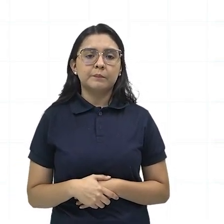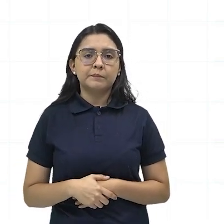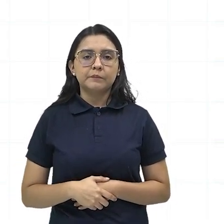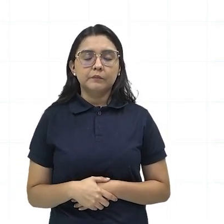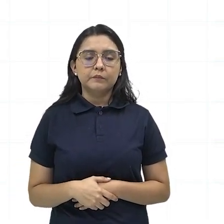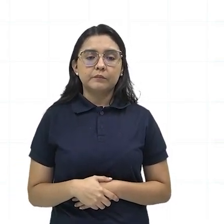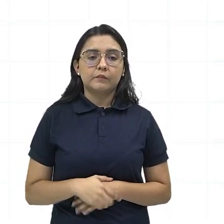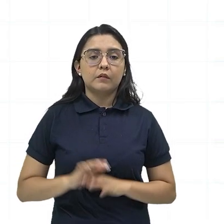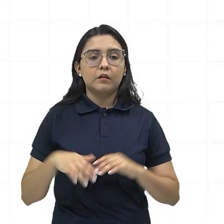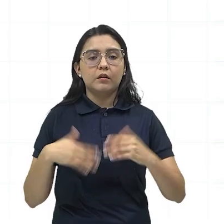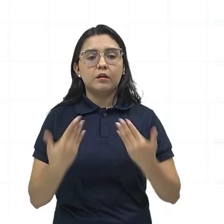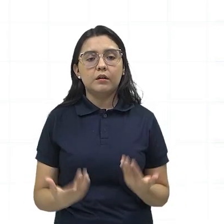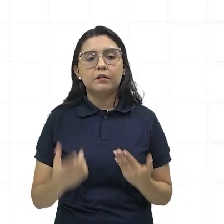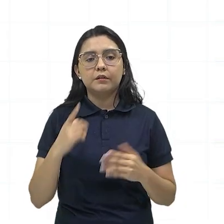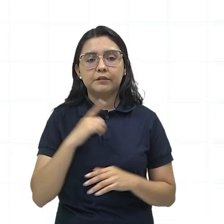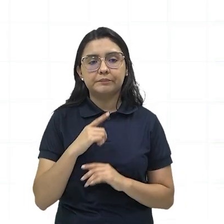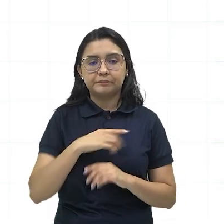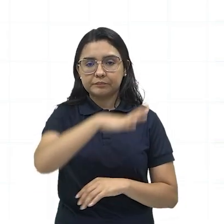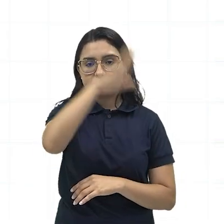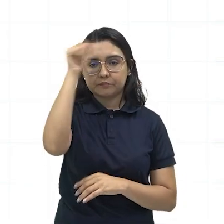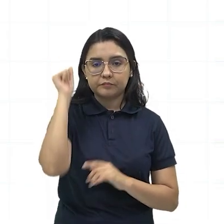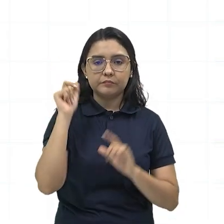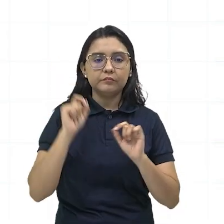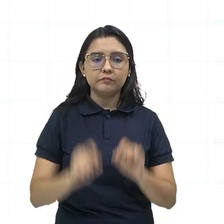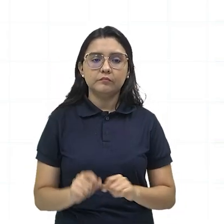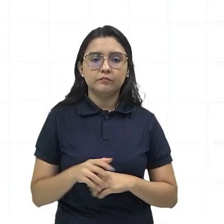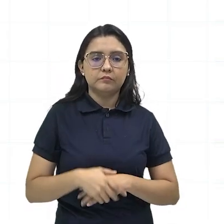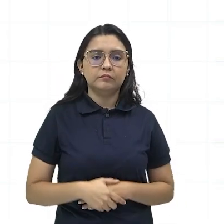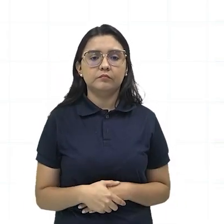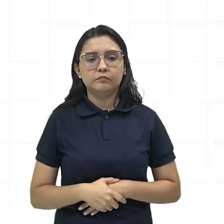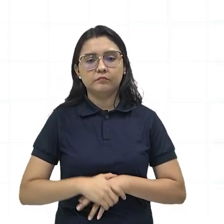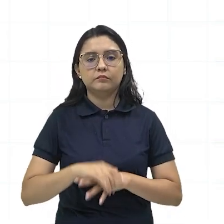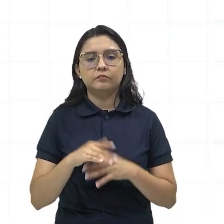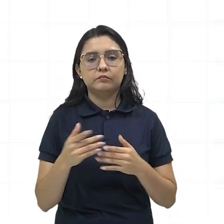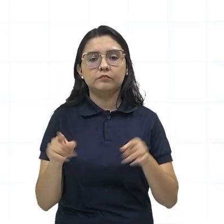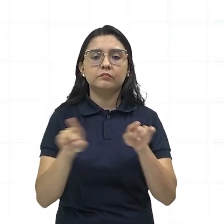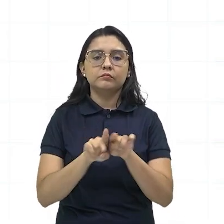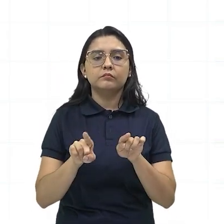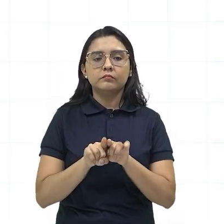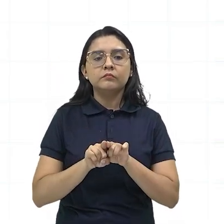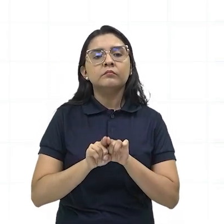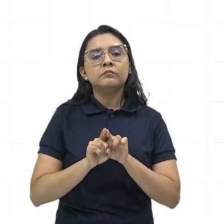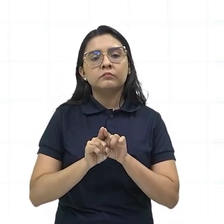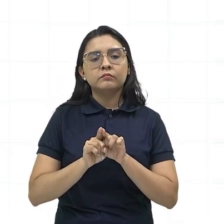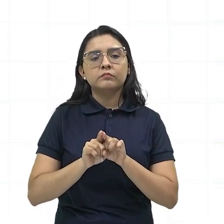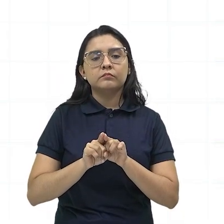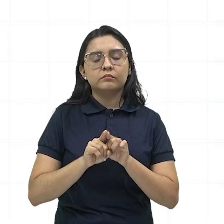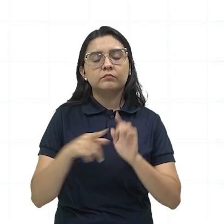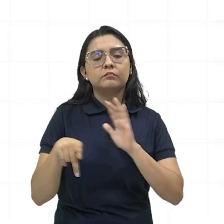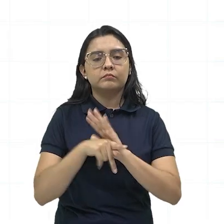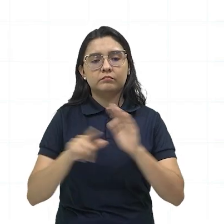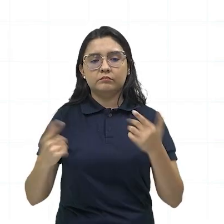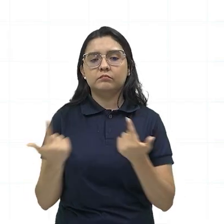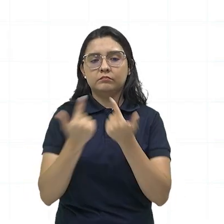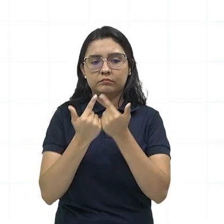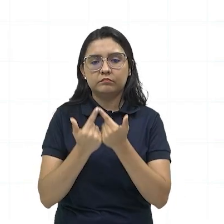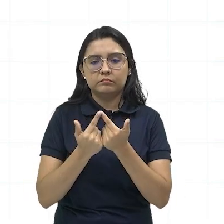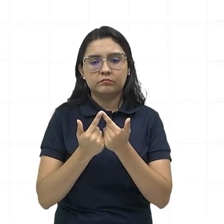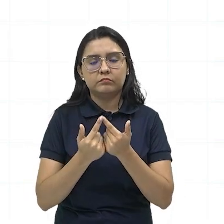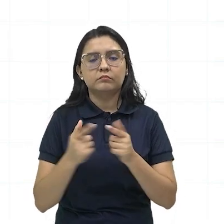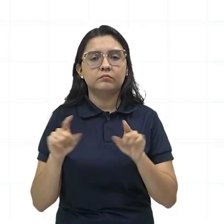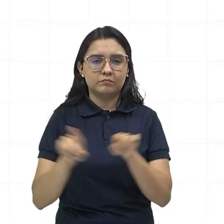do rio. Então, Amazonas, guerreira herdeira do Muiraquitã. Tem aí a referência ao amuleto